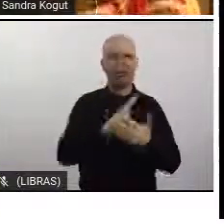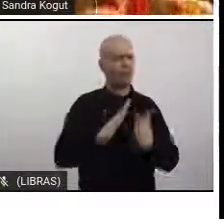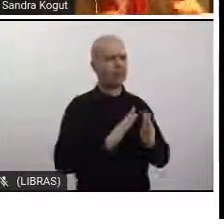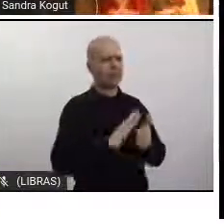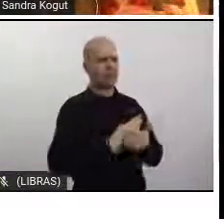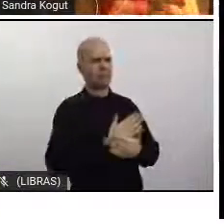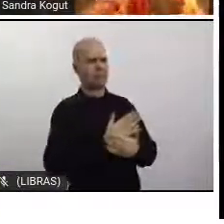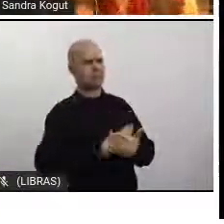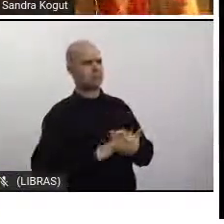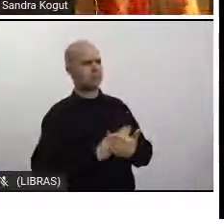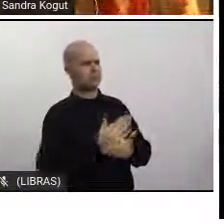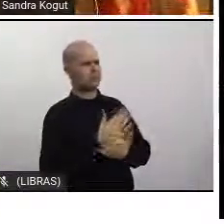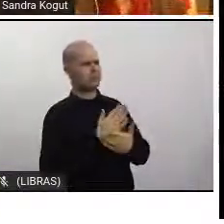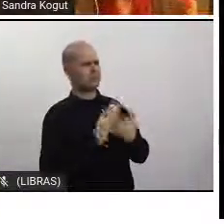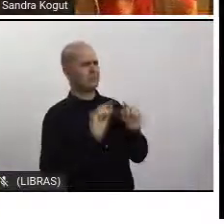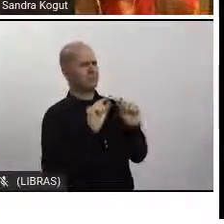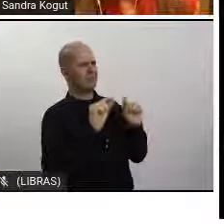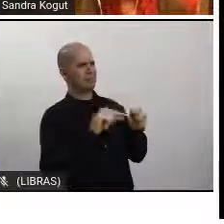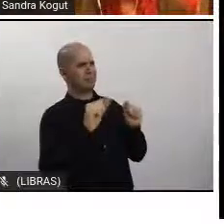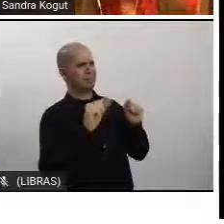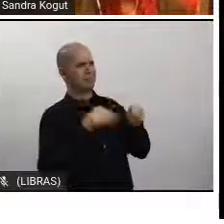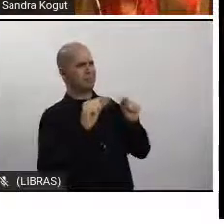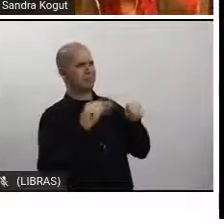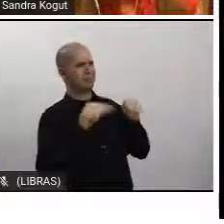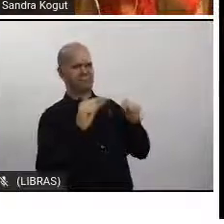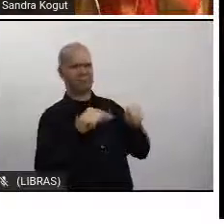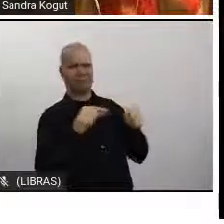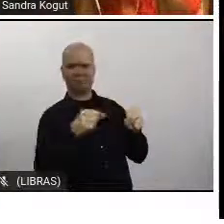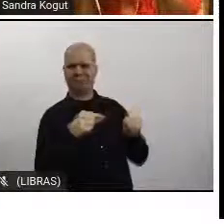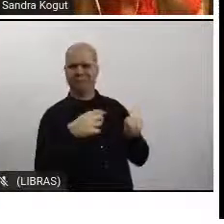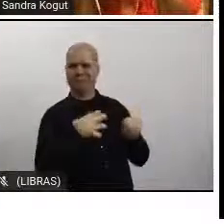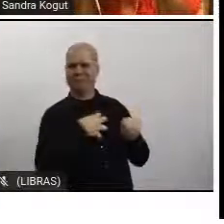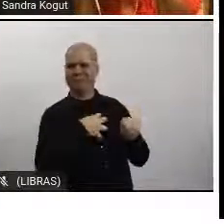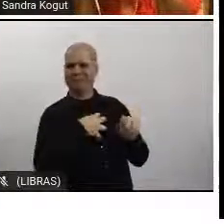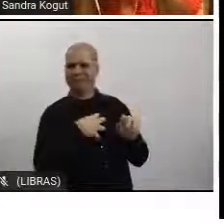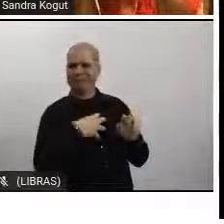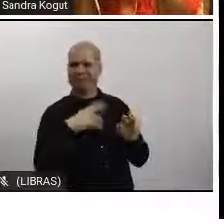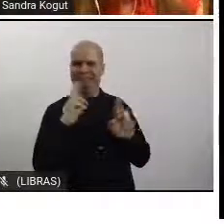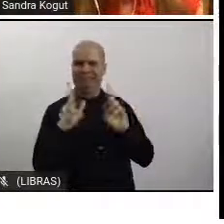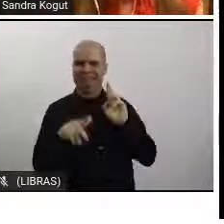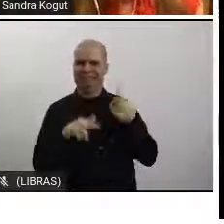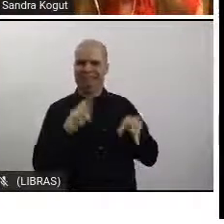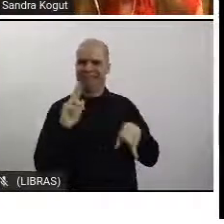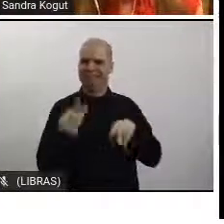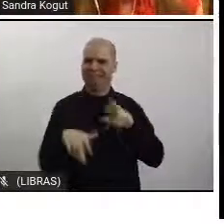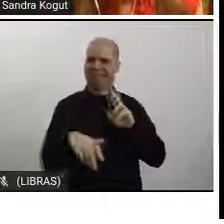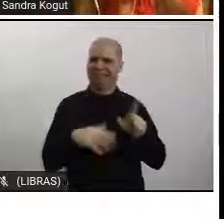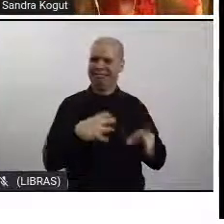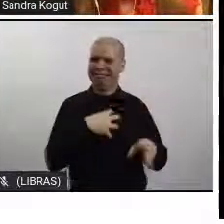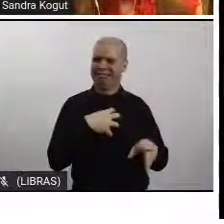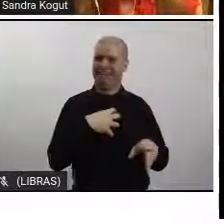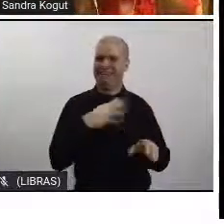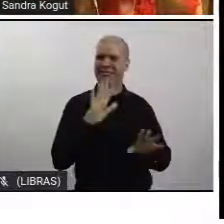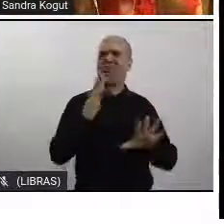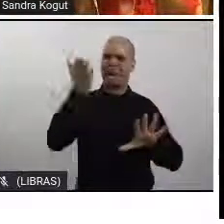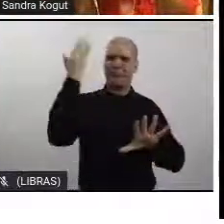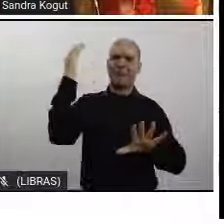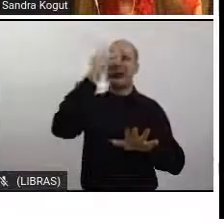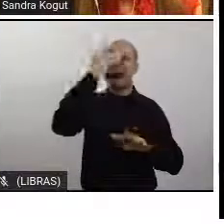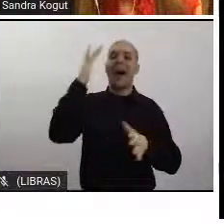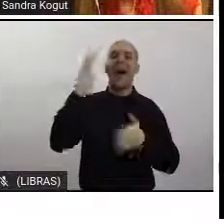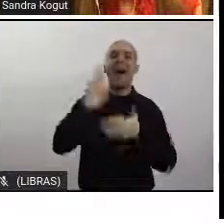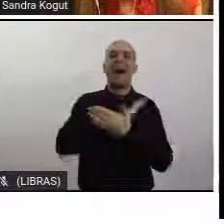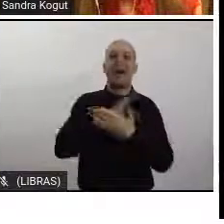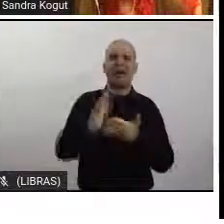ir criando uma espécie de voz coletiva, assim. E tem todo tipo de gente falando aí, tem gente anônimos na rua,